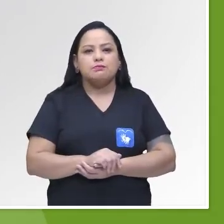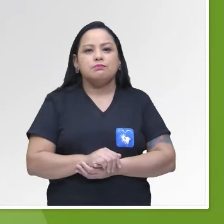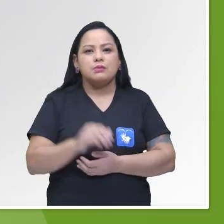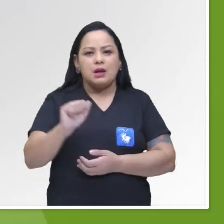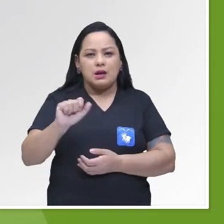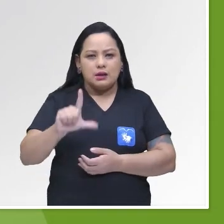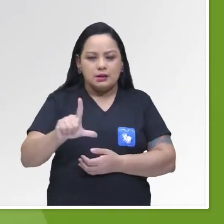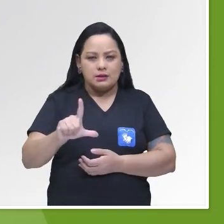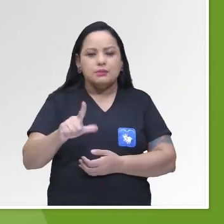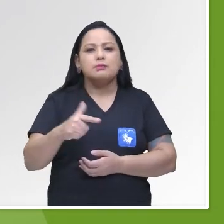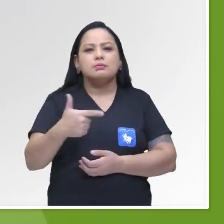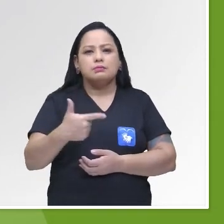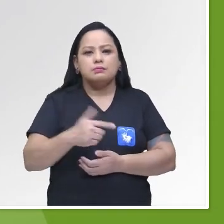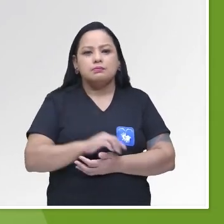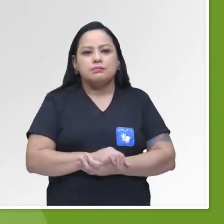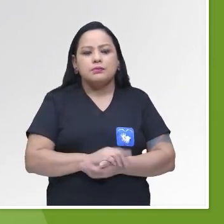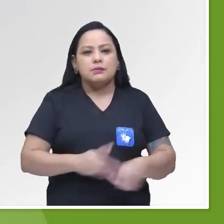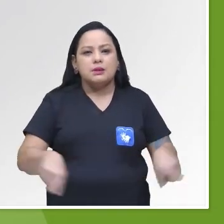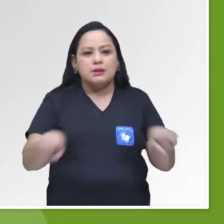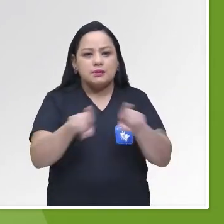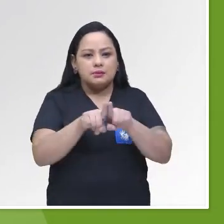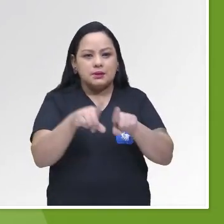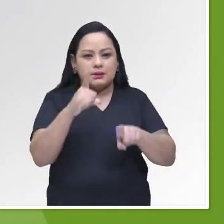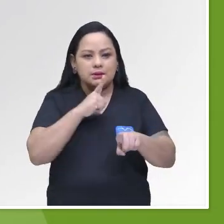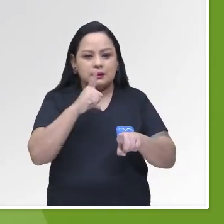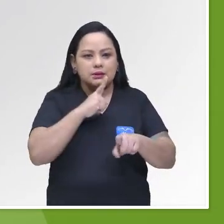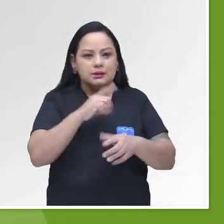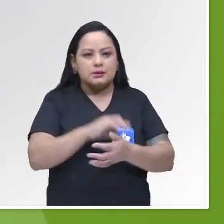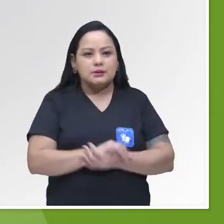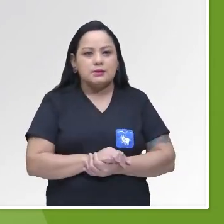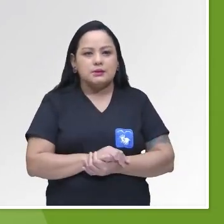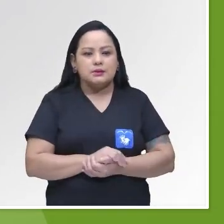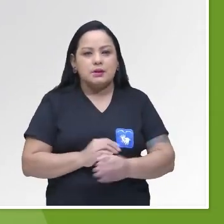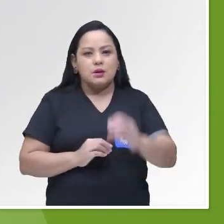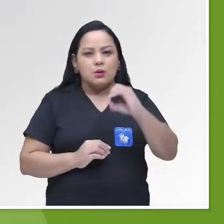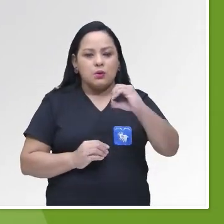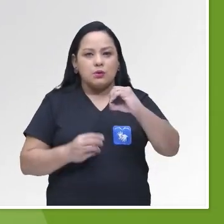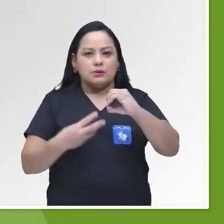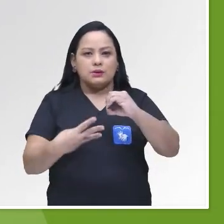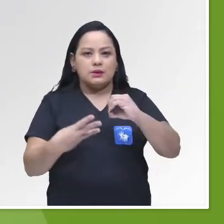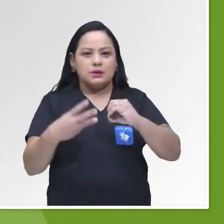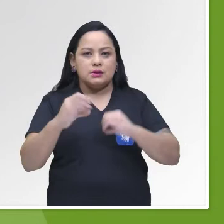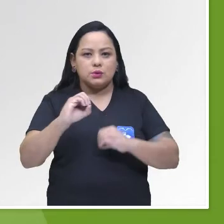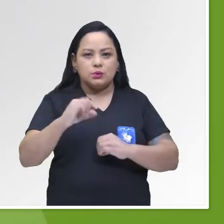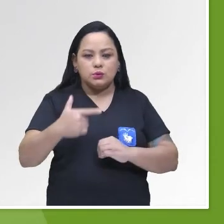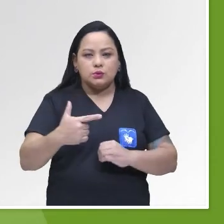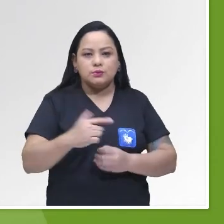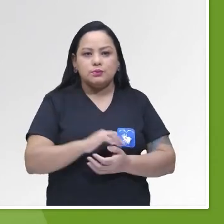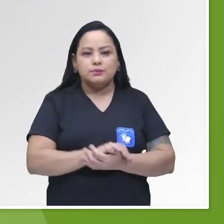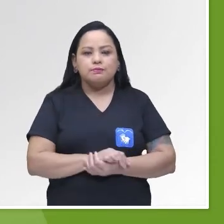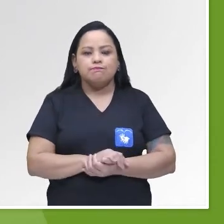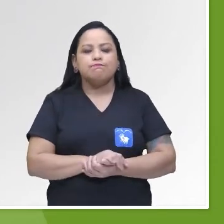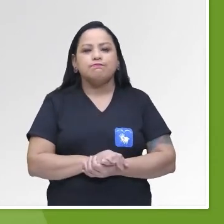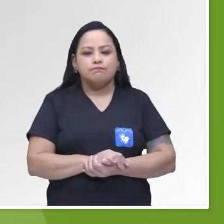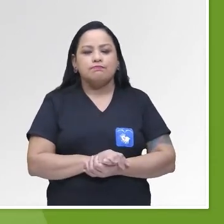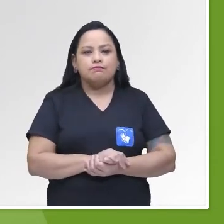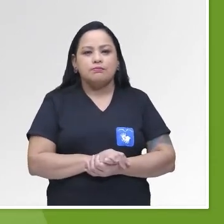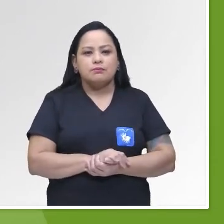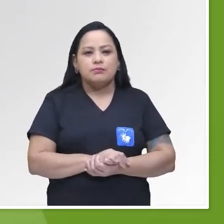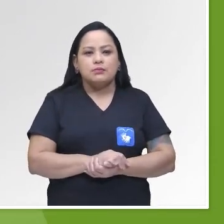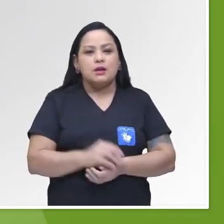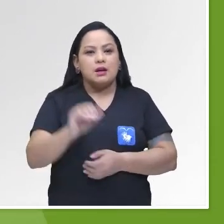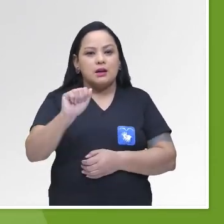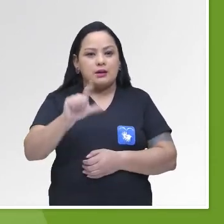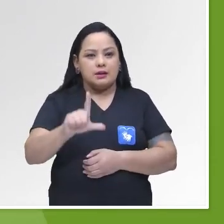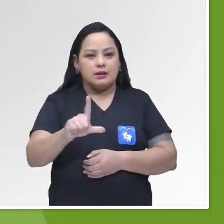alumínios e também vou ter 3 oxigênios, tudo bem? Então, o óxido de